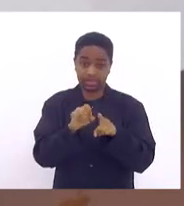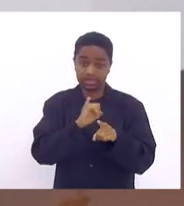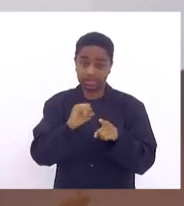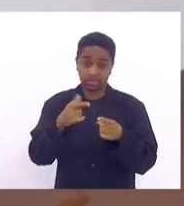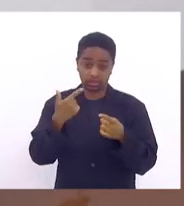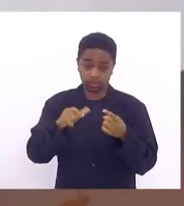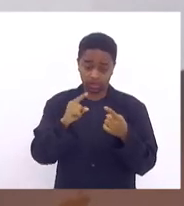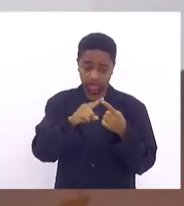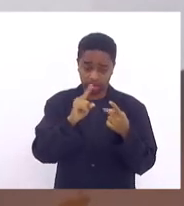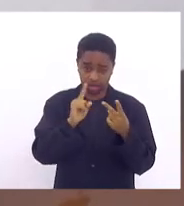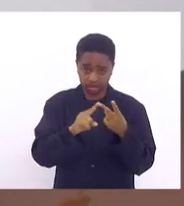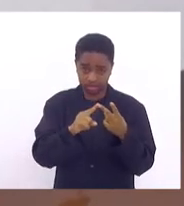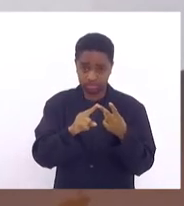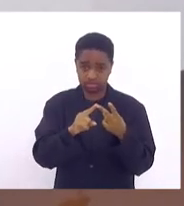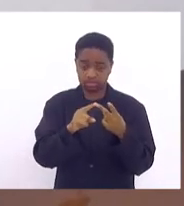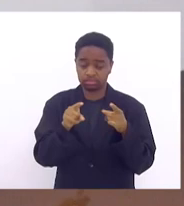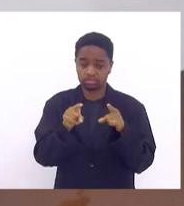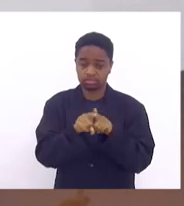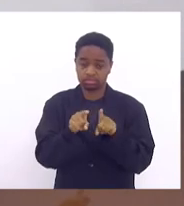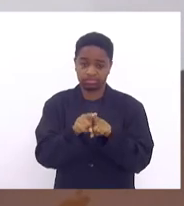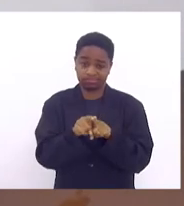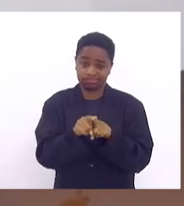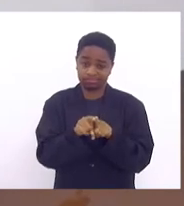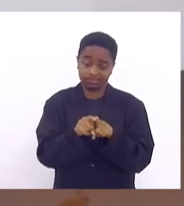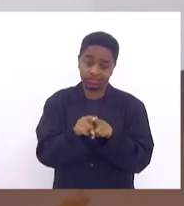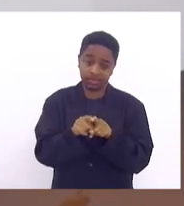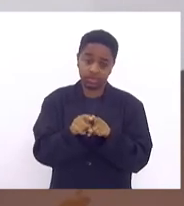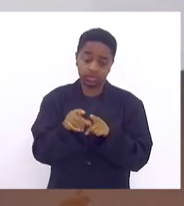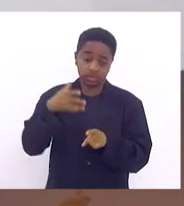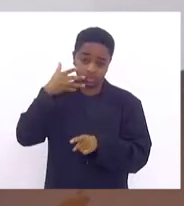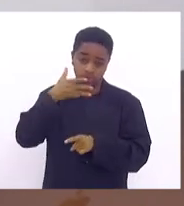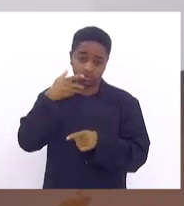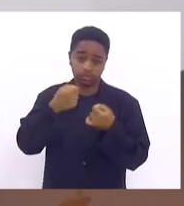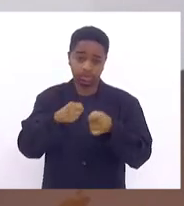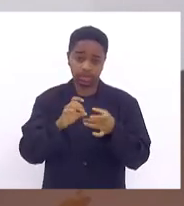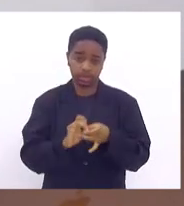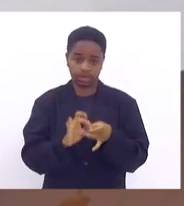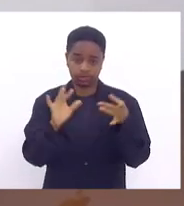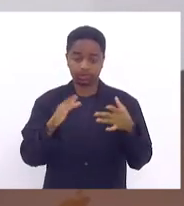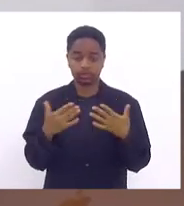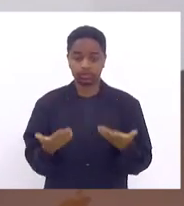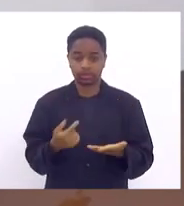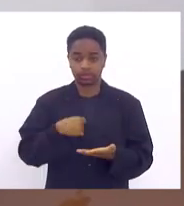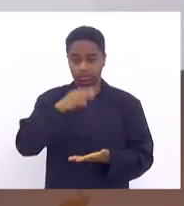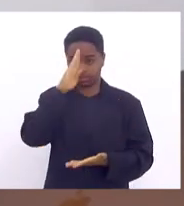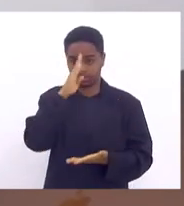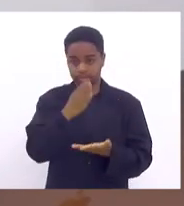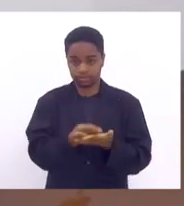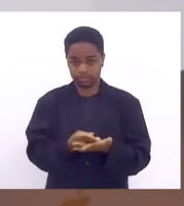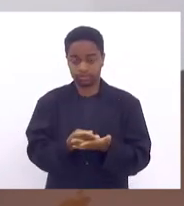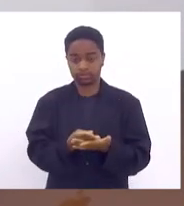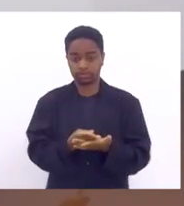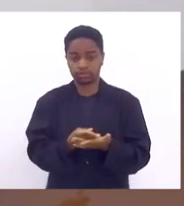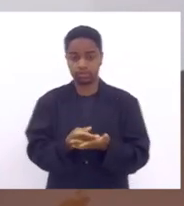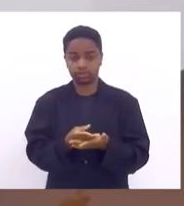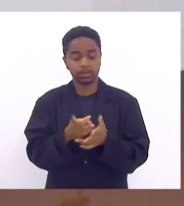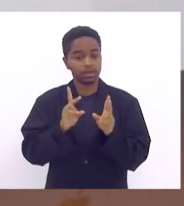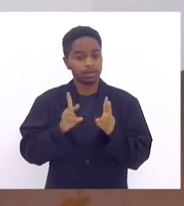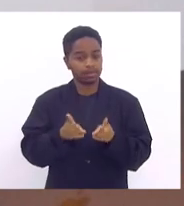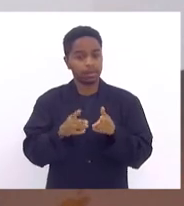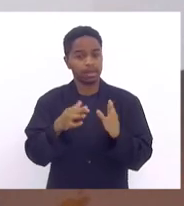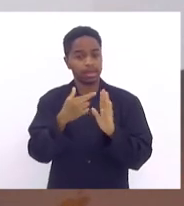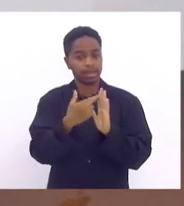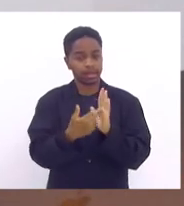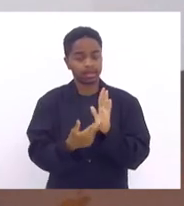hipóteses né em princípio o discurso deveria ser livre né então eu acredito que eh esses mesmos parâmetros que já